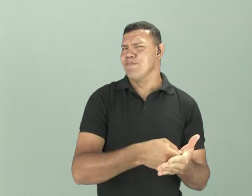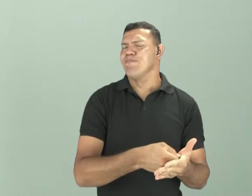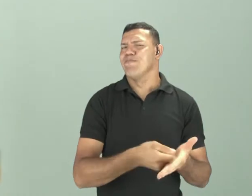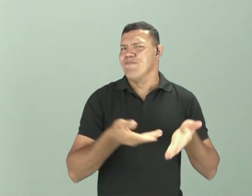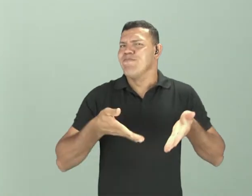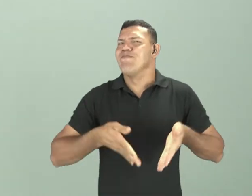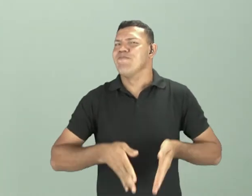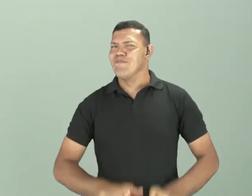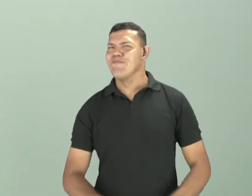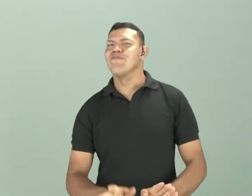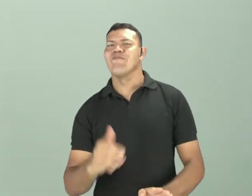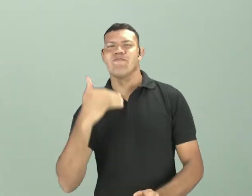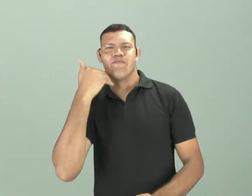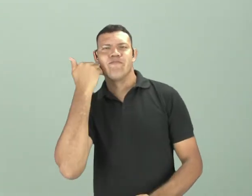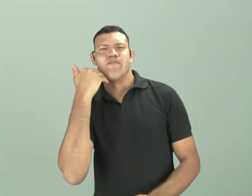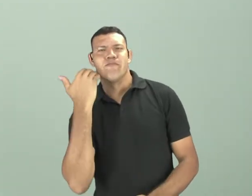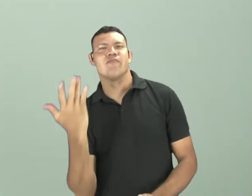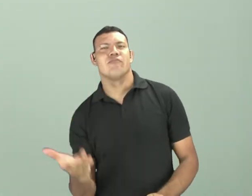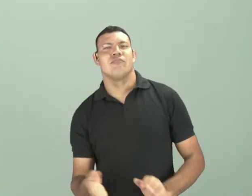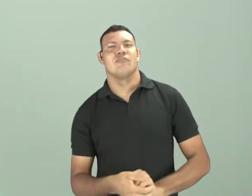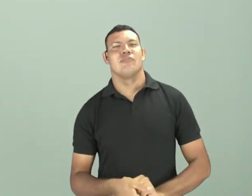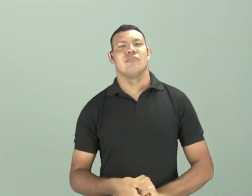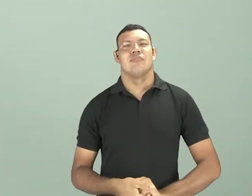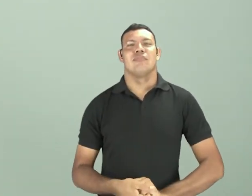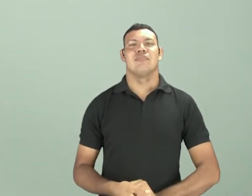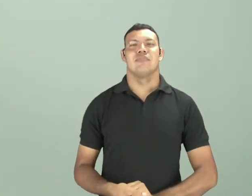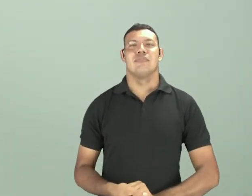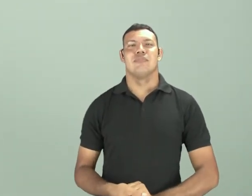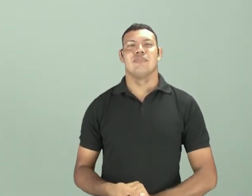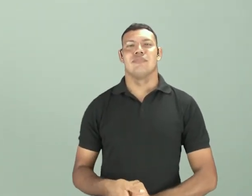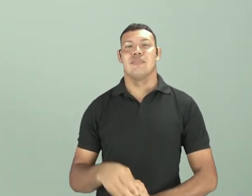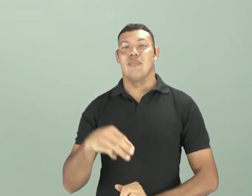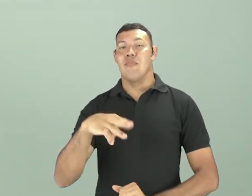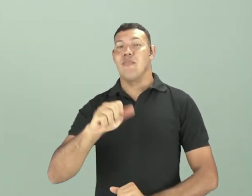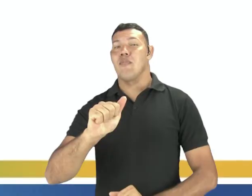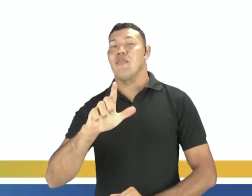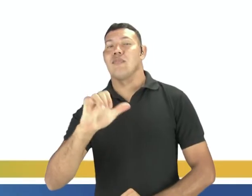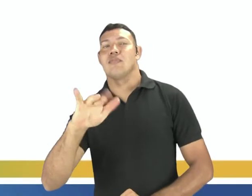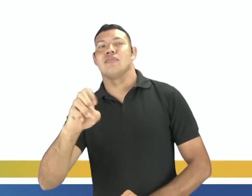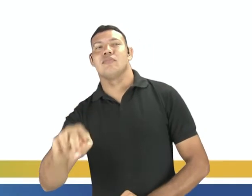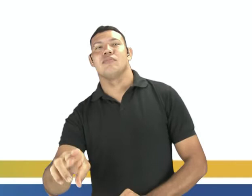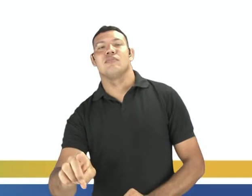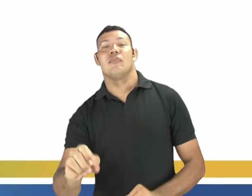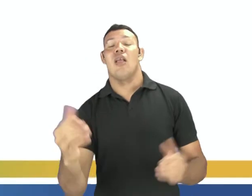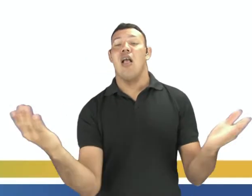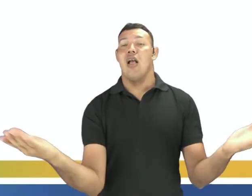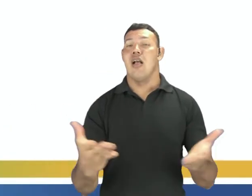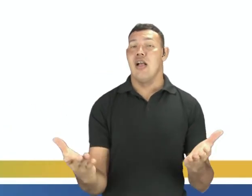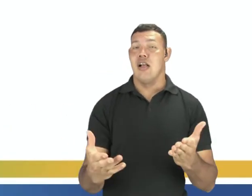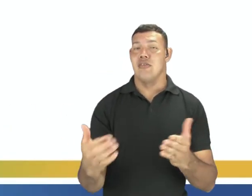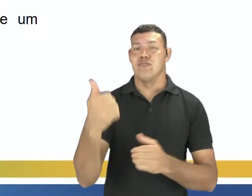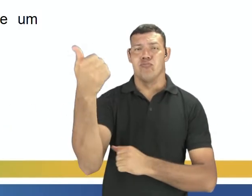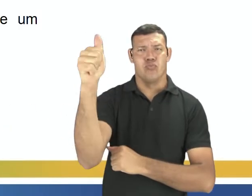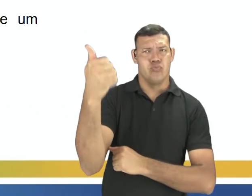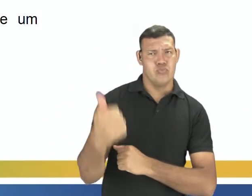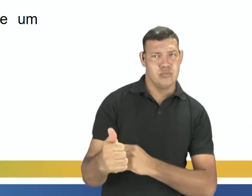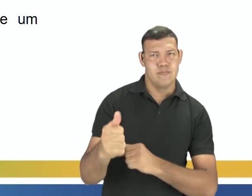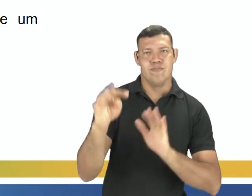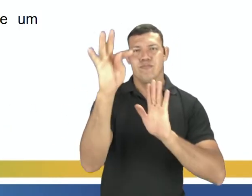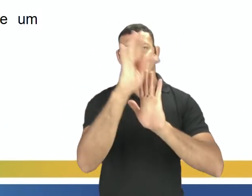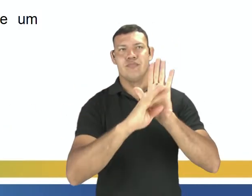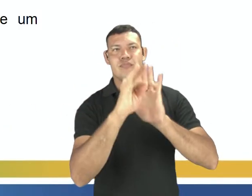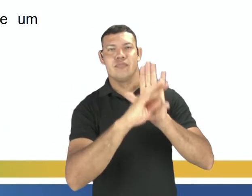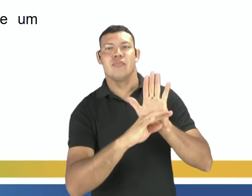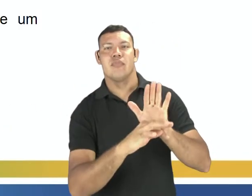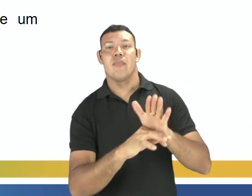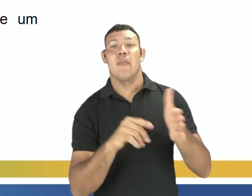nasce malandro e com cara de pau. Vamos lá para a nossa interpretação? Terminamos de analisar o texto agora.